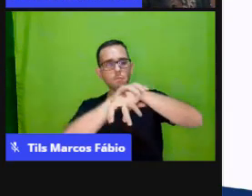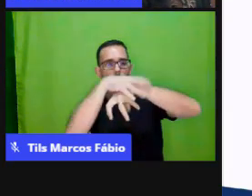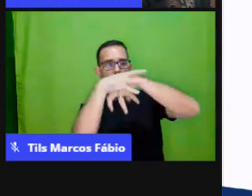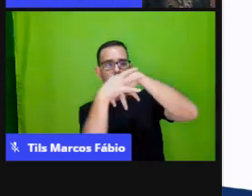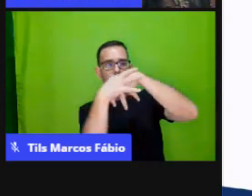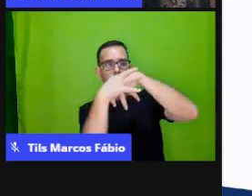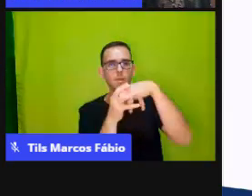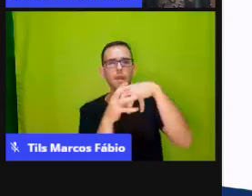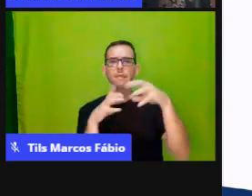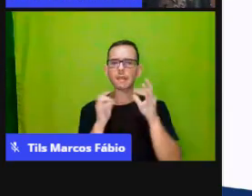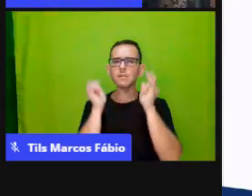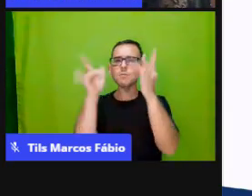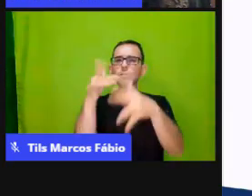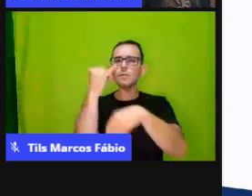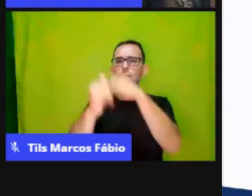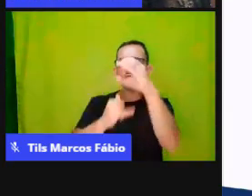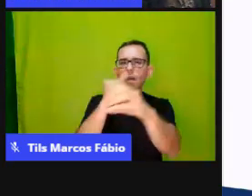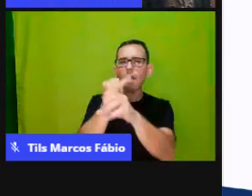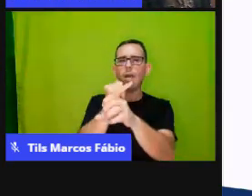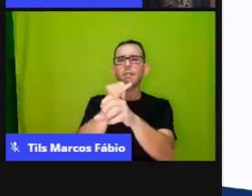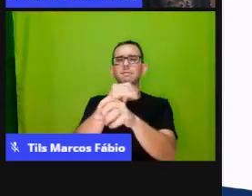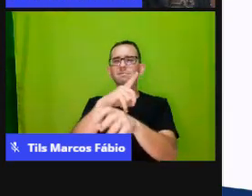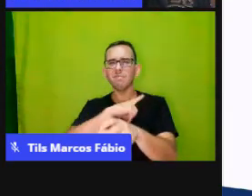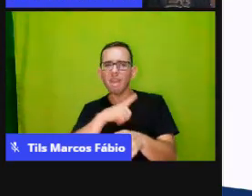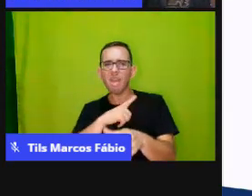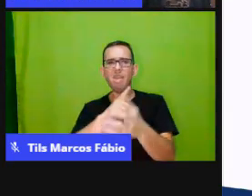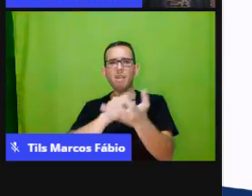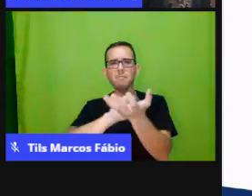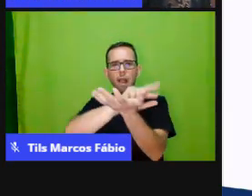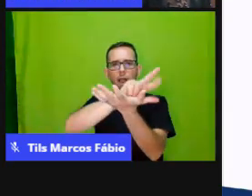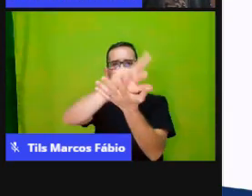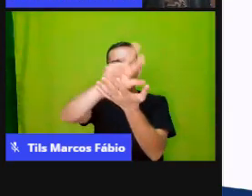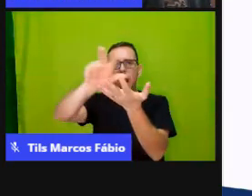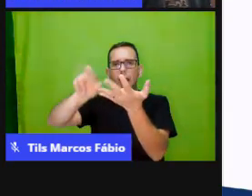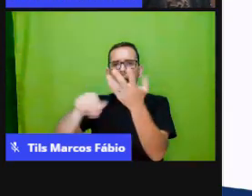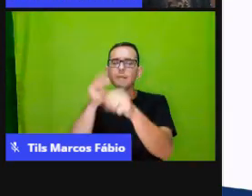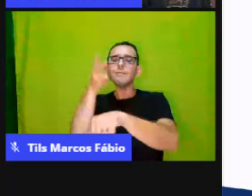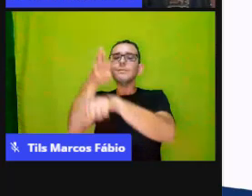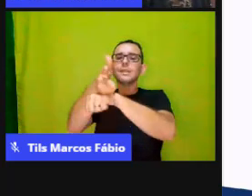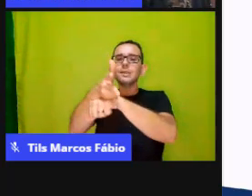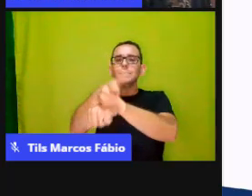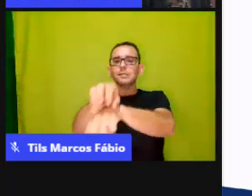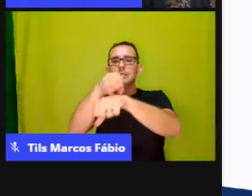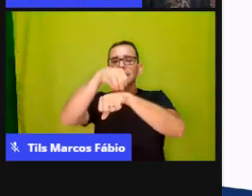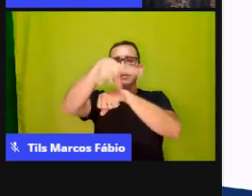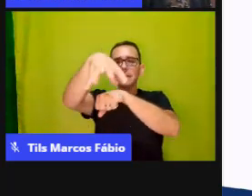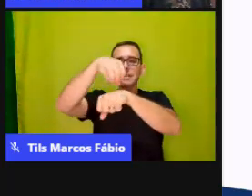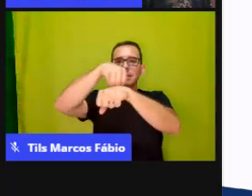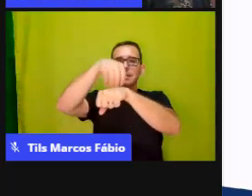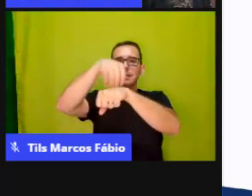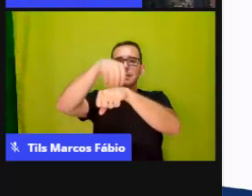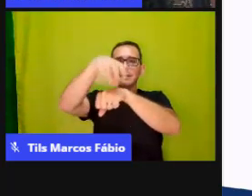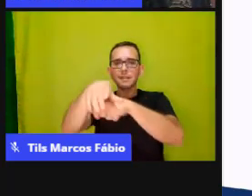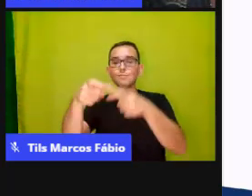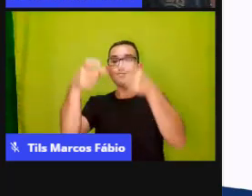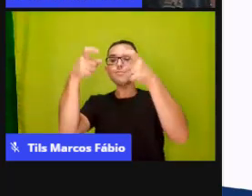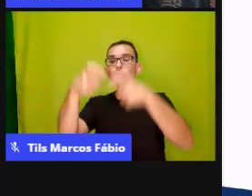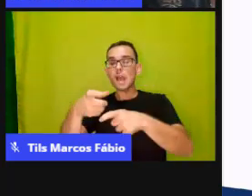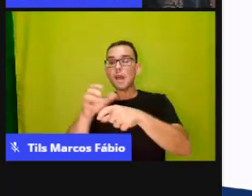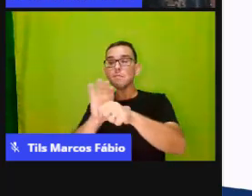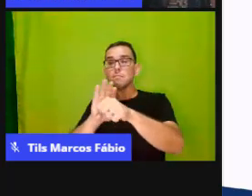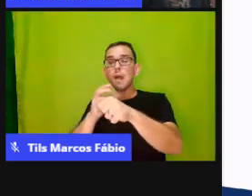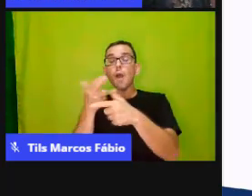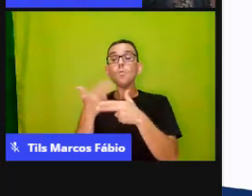disponível na internet vários vídeos ensinando a gente a fazer esse tipo de objetos para os nossos gatos,